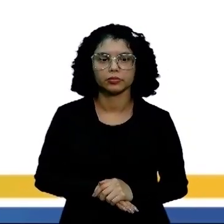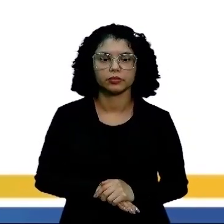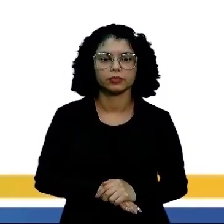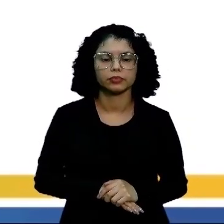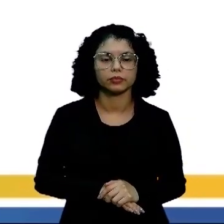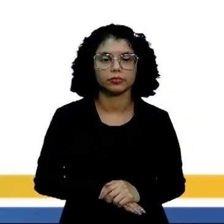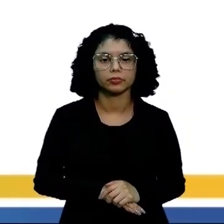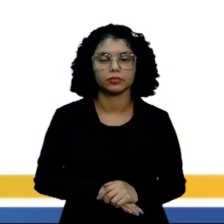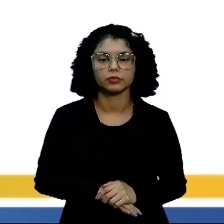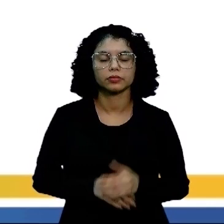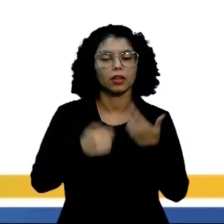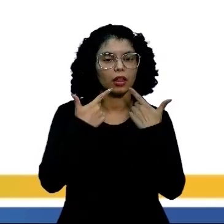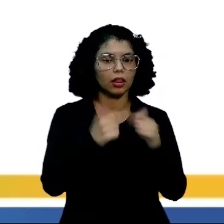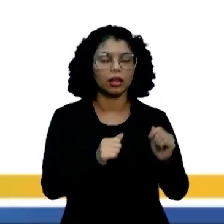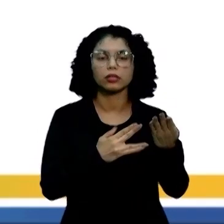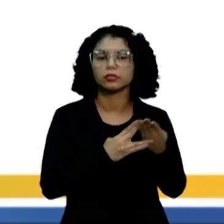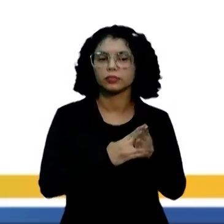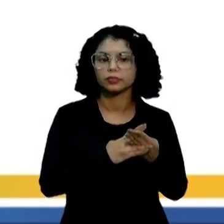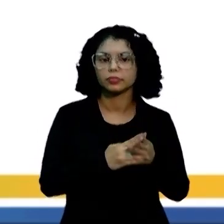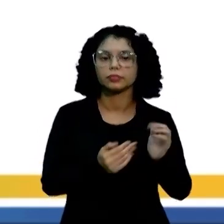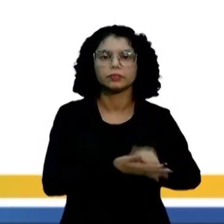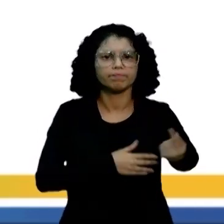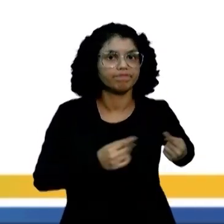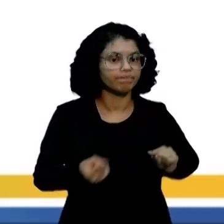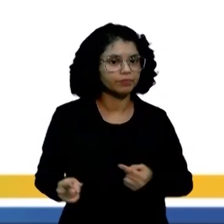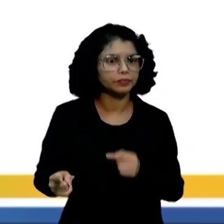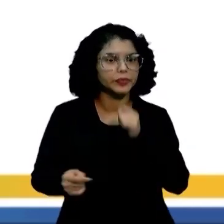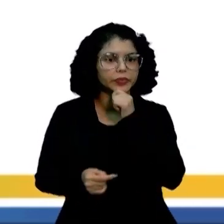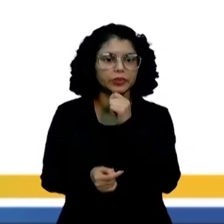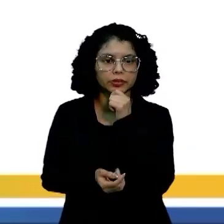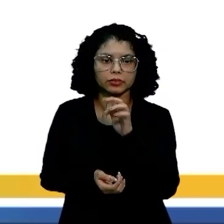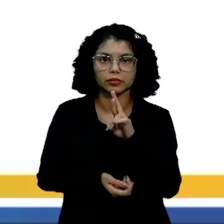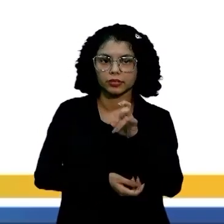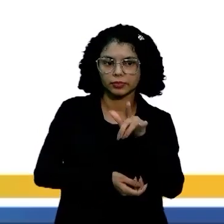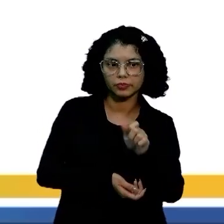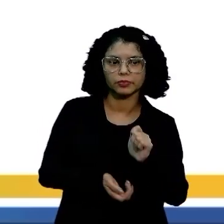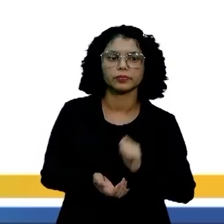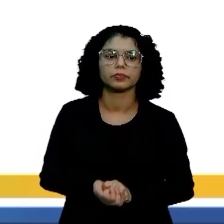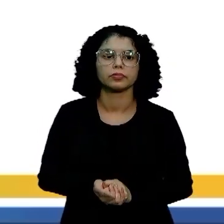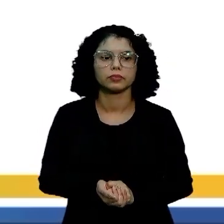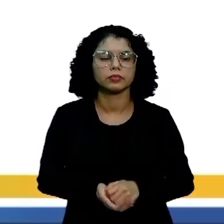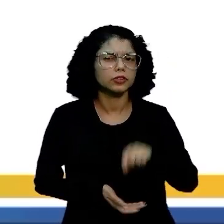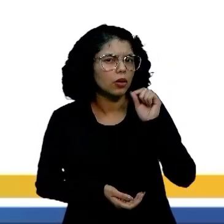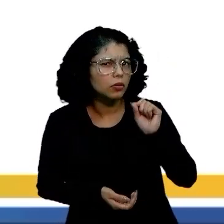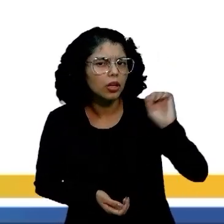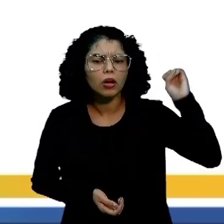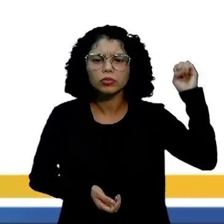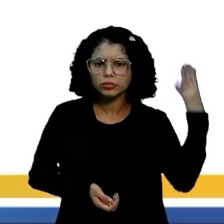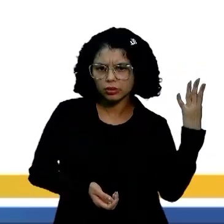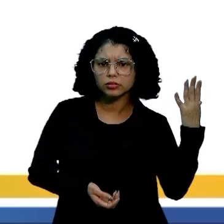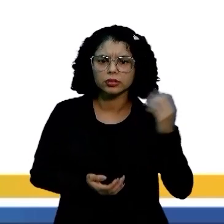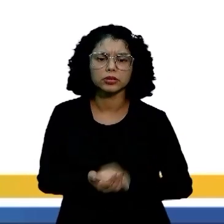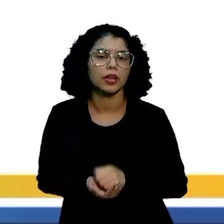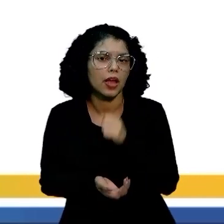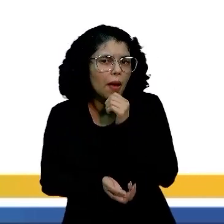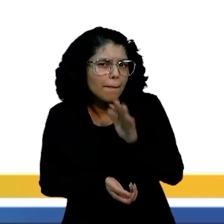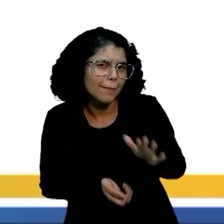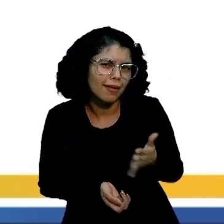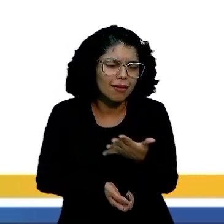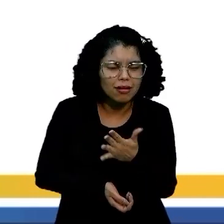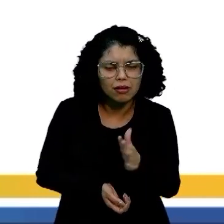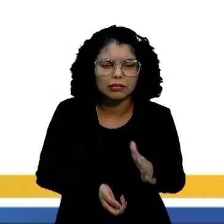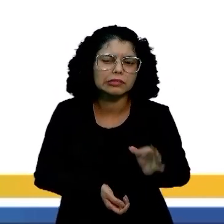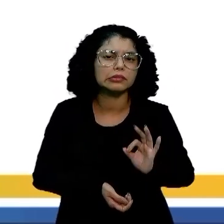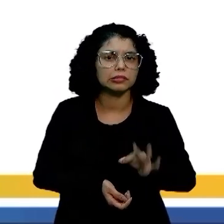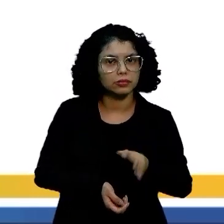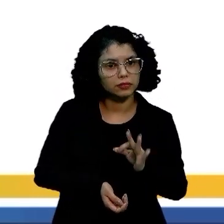Começando, a linguagem do barroco, ela é provocadora e rebelde. O que acontece? A gente já tem meio que uma